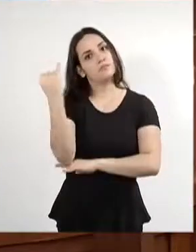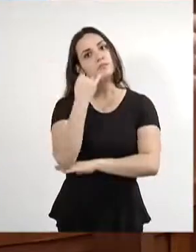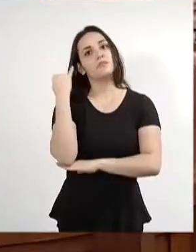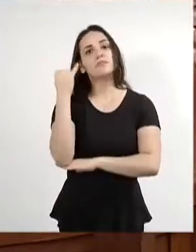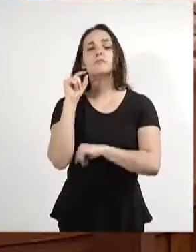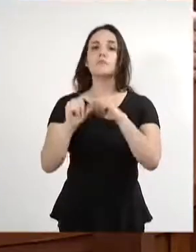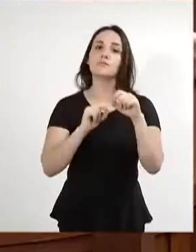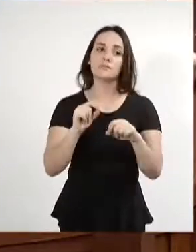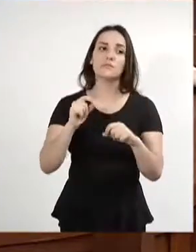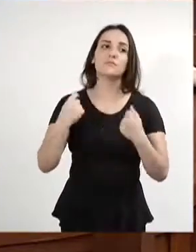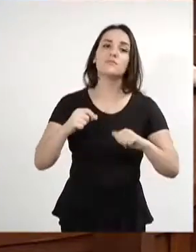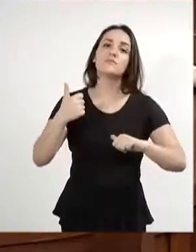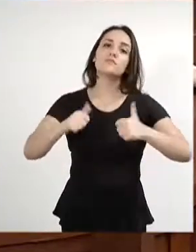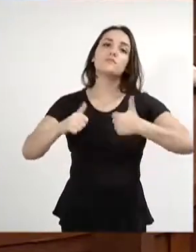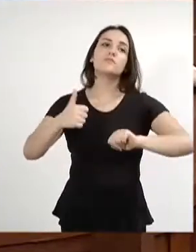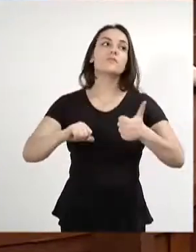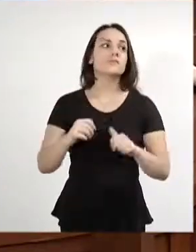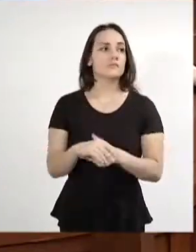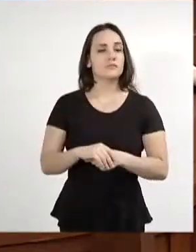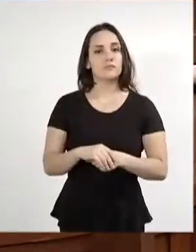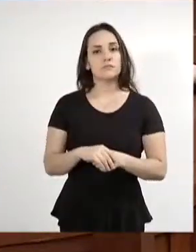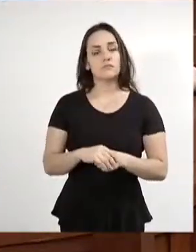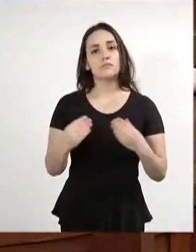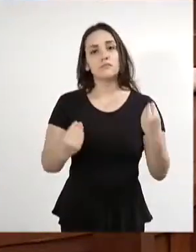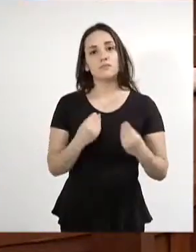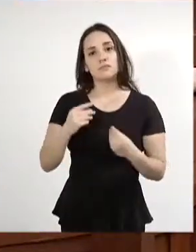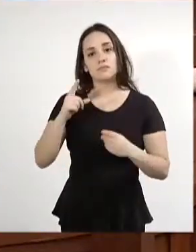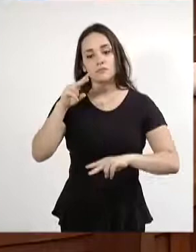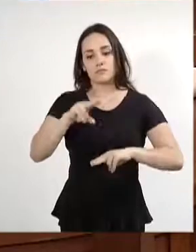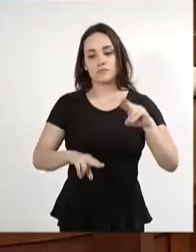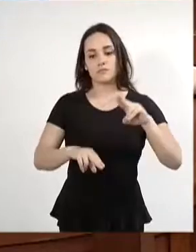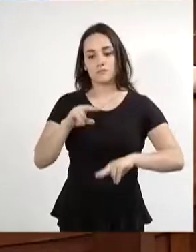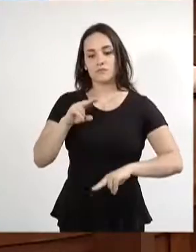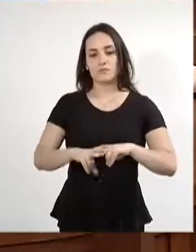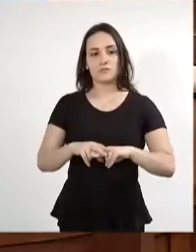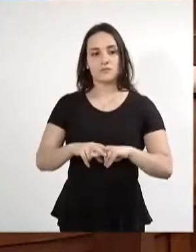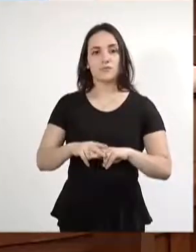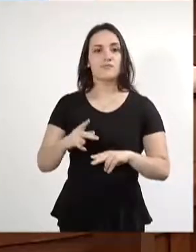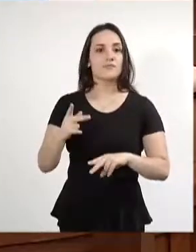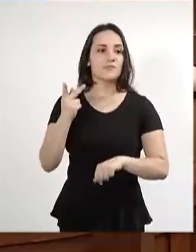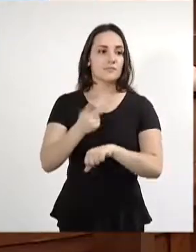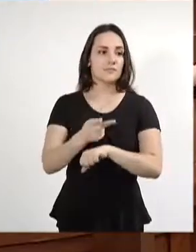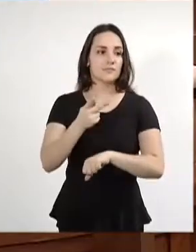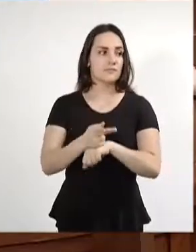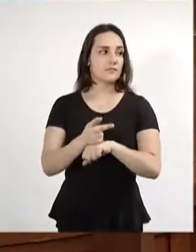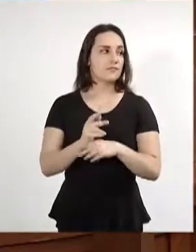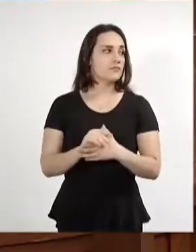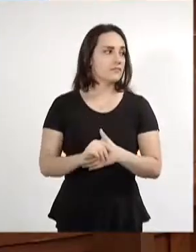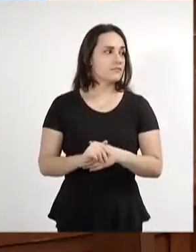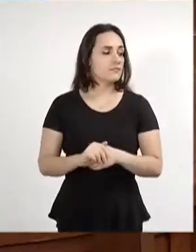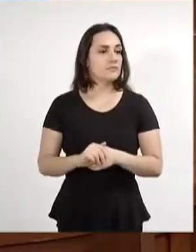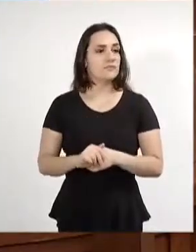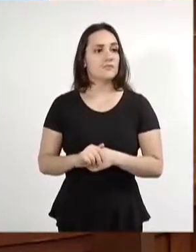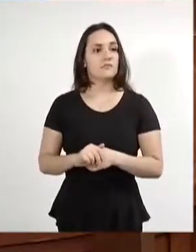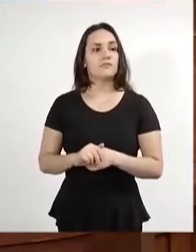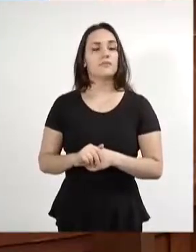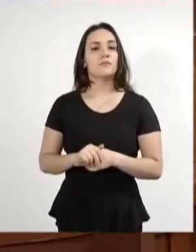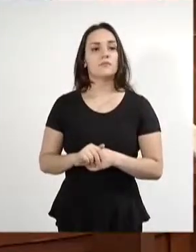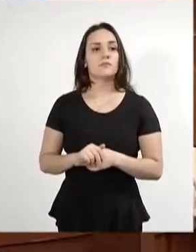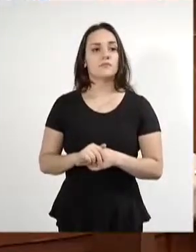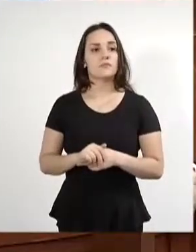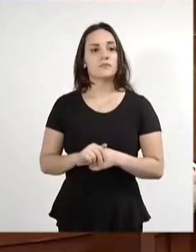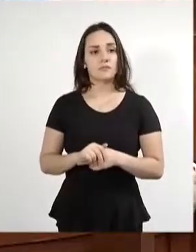de avaliação. Avaliamos o Junho Prata, que foi